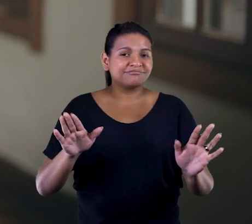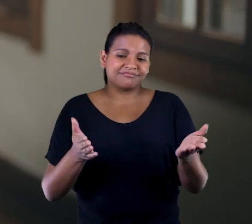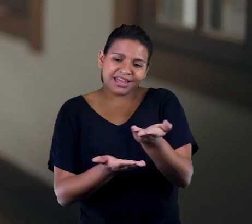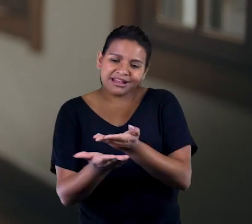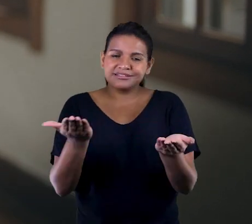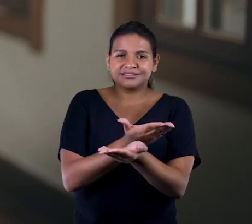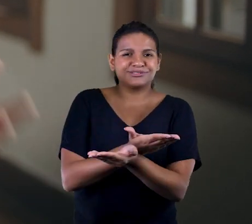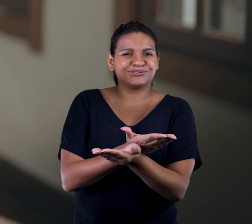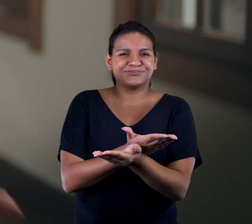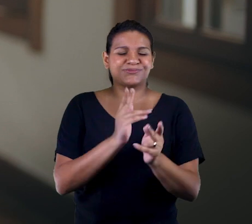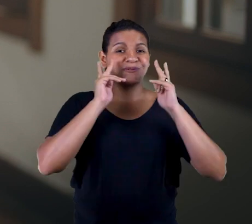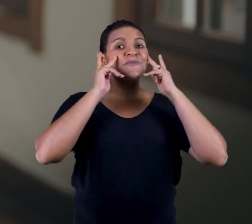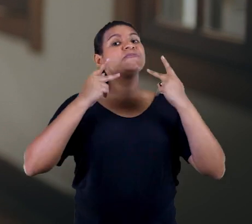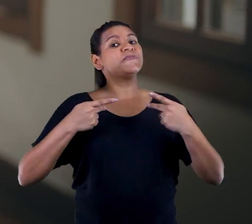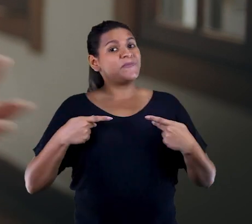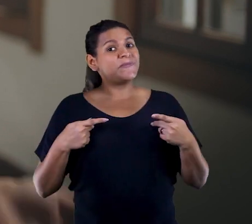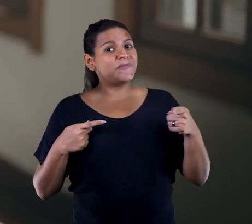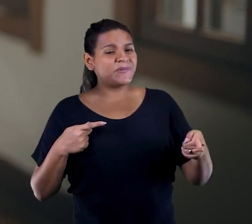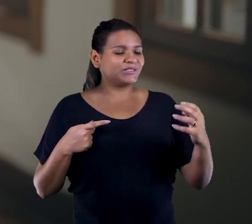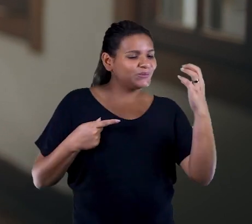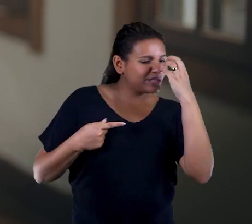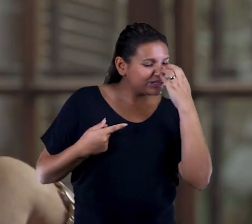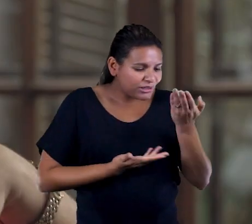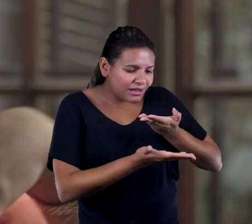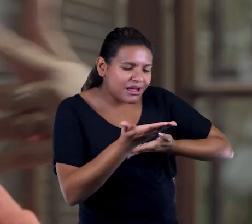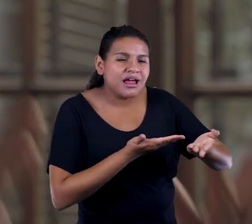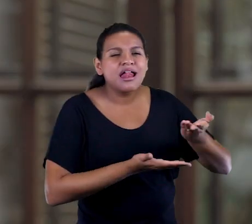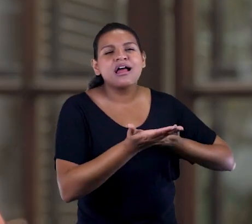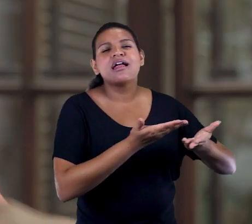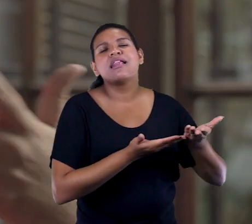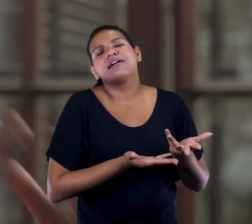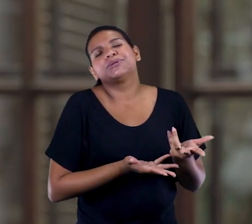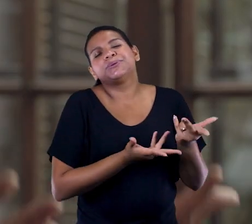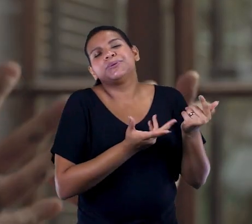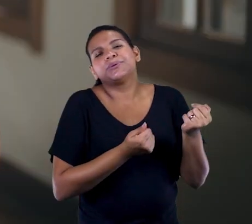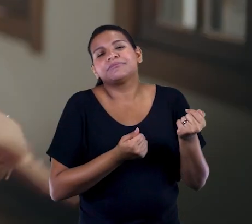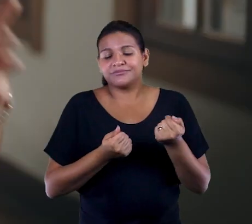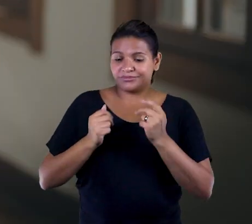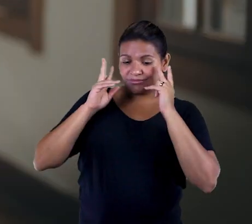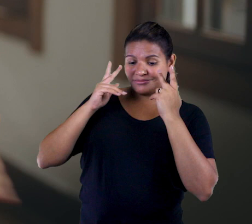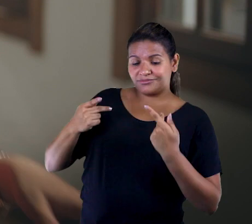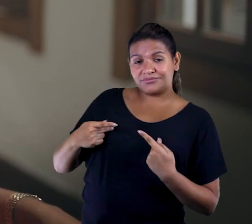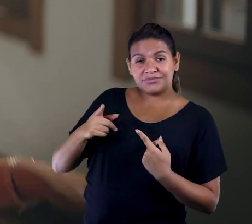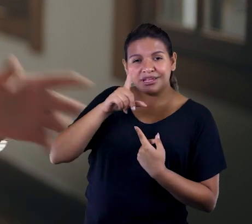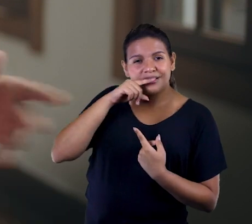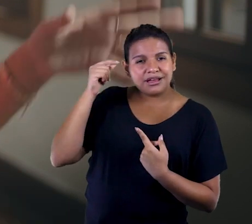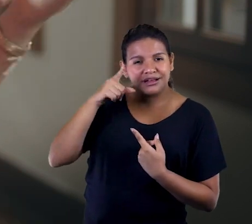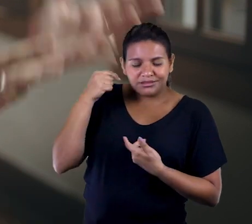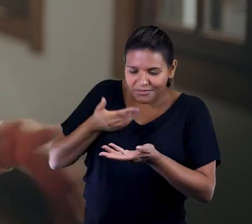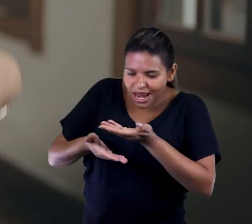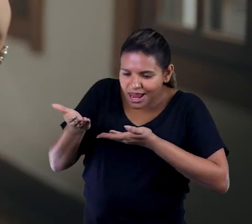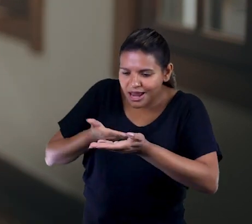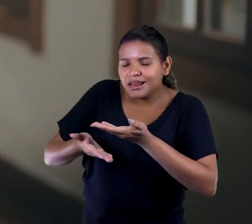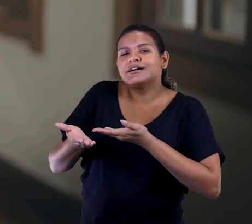é a relação entre cães e pessoas e entre gatos e pessoas. Essas relações se construíram de formas diferentes ao longo